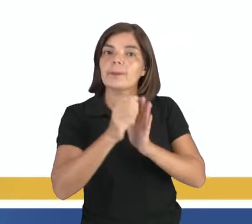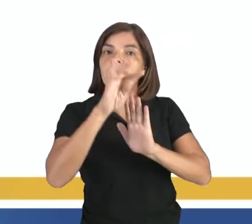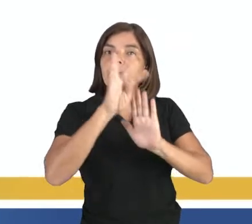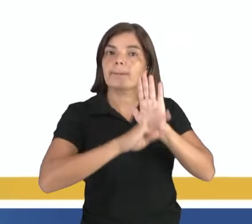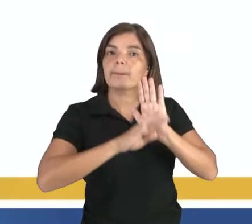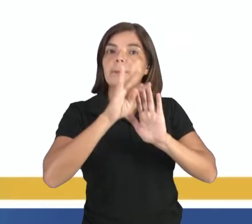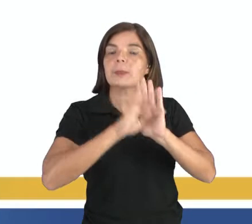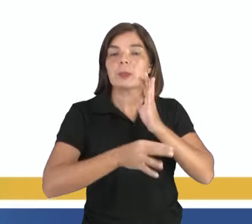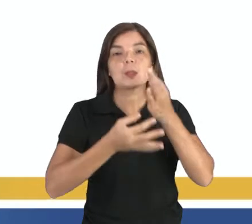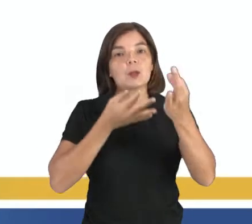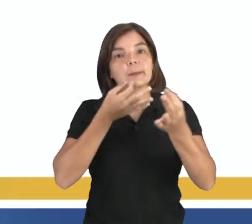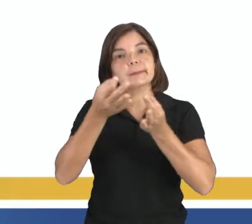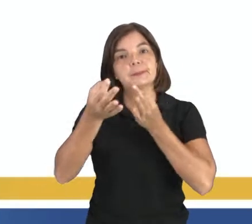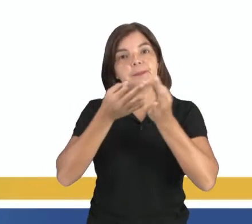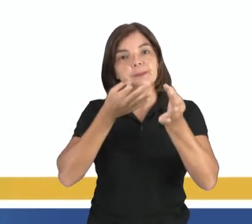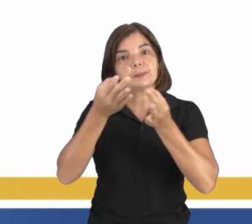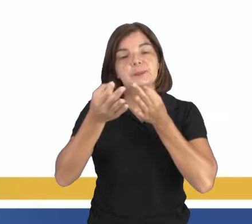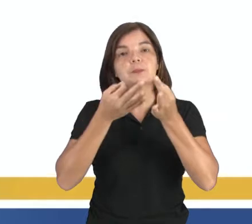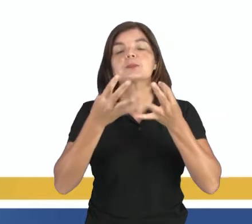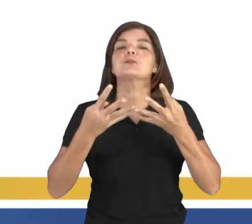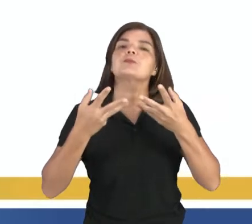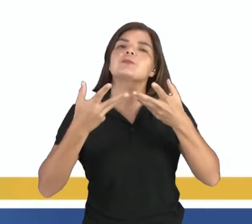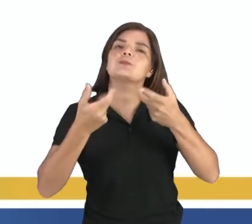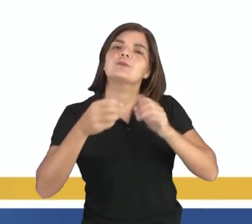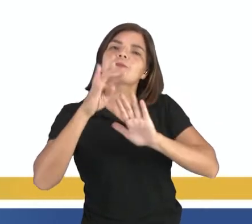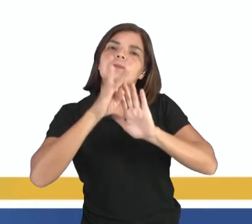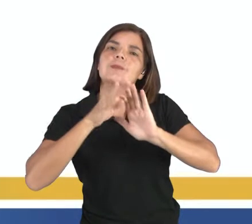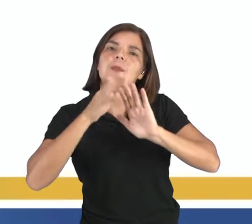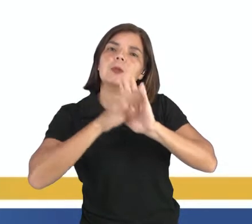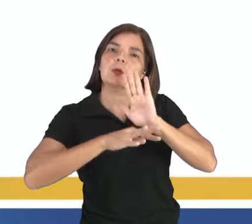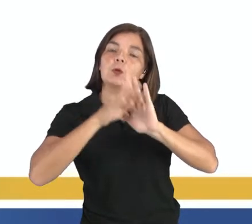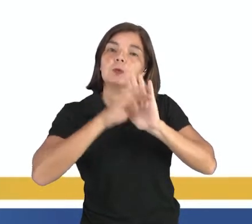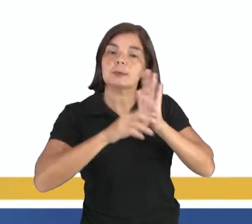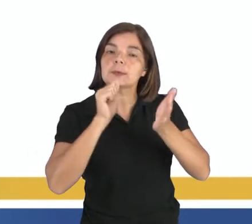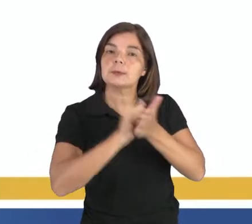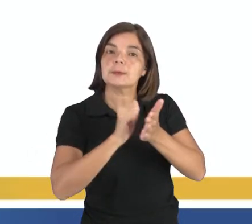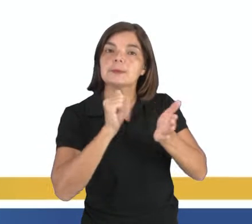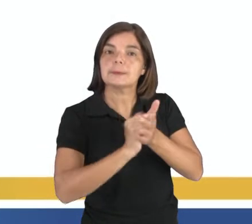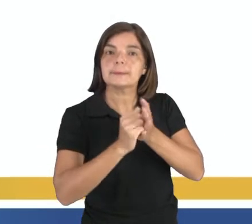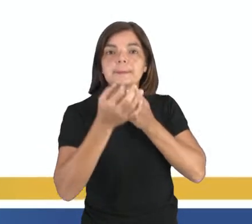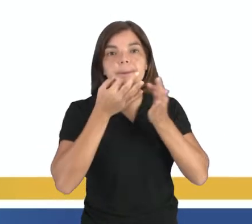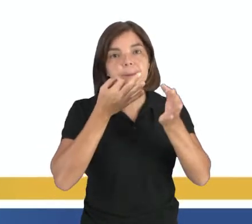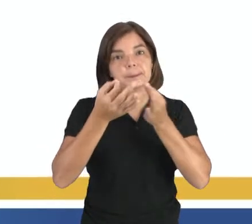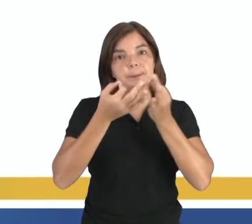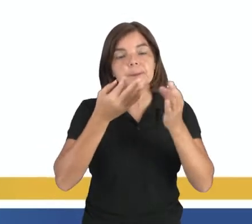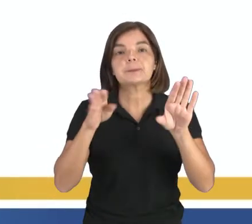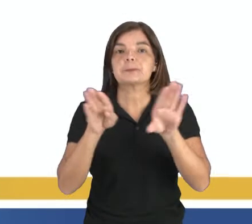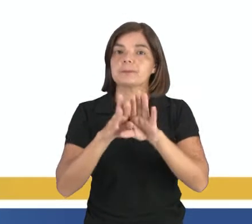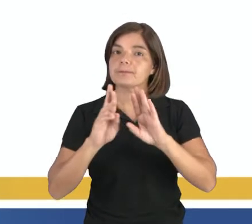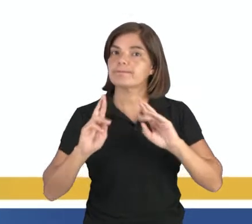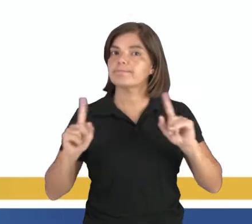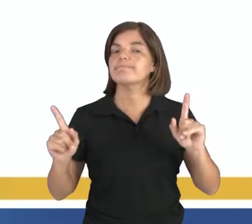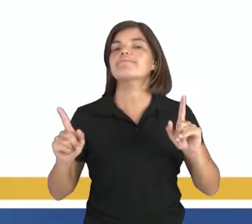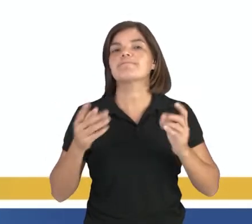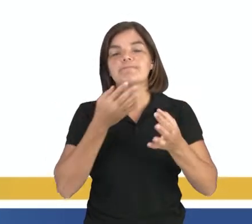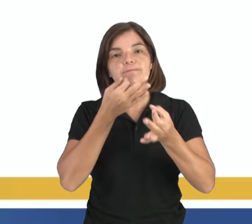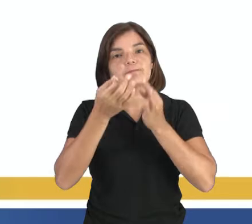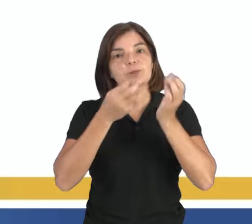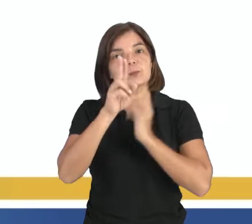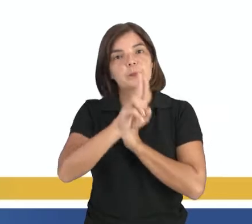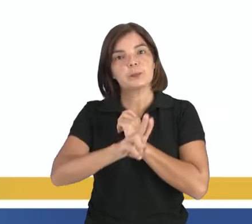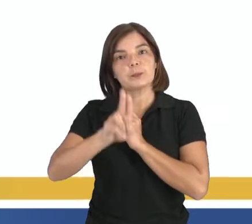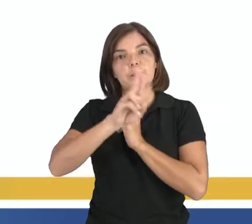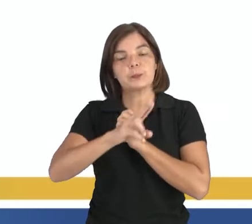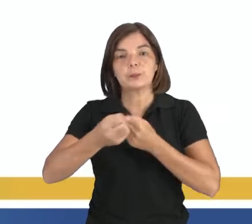textos opinativos, sobretudo dos textos dissertativo-argumentativos, ao contrário da argumentação utilizada